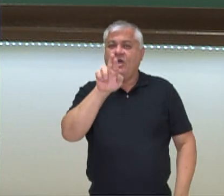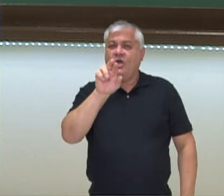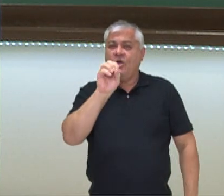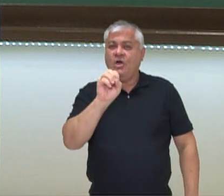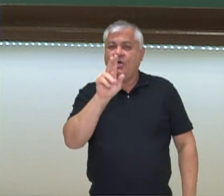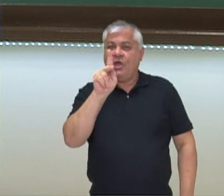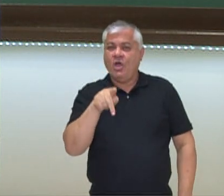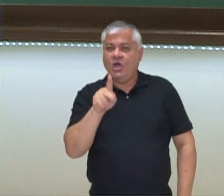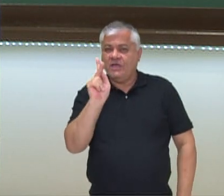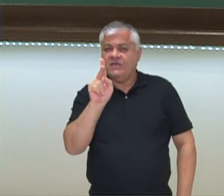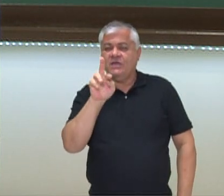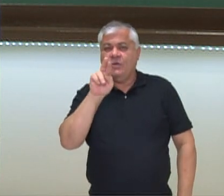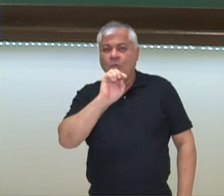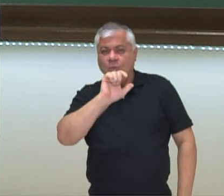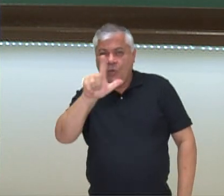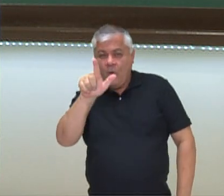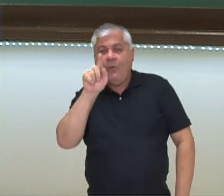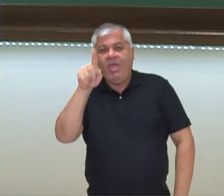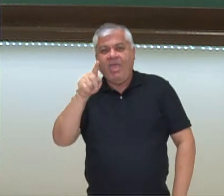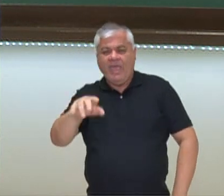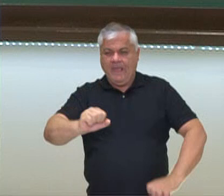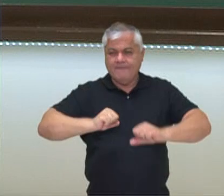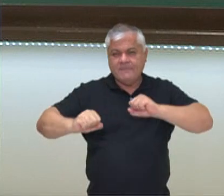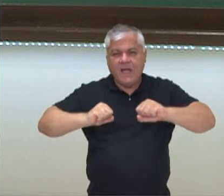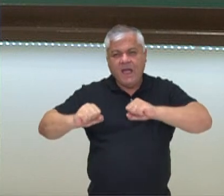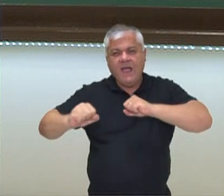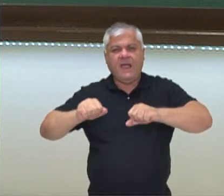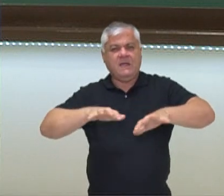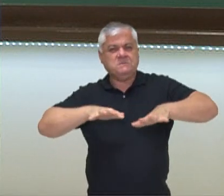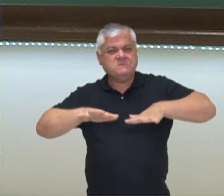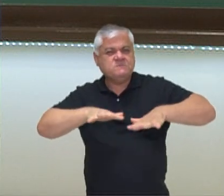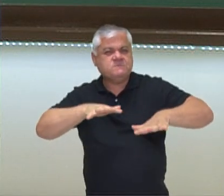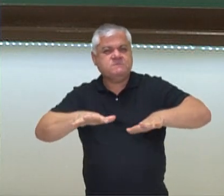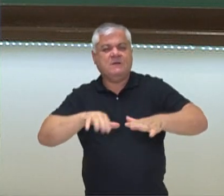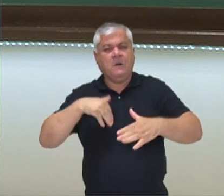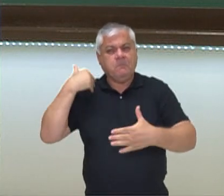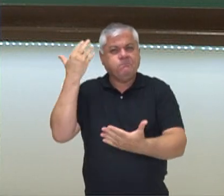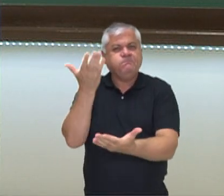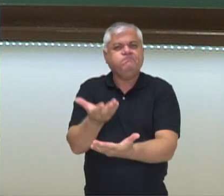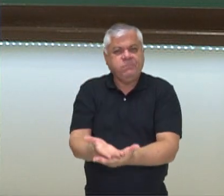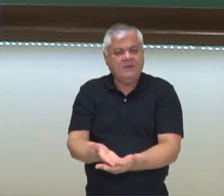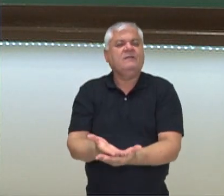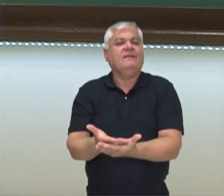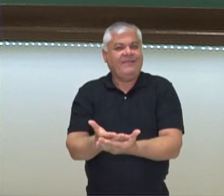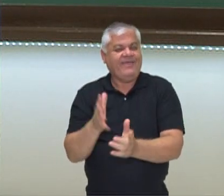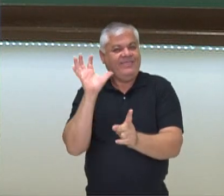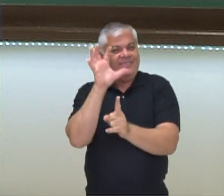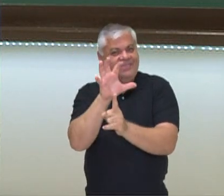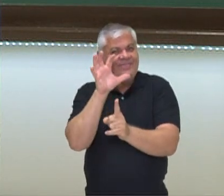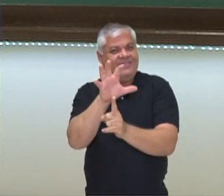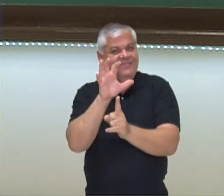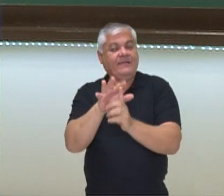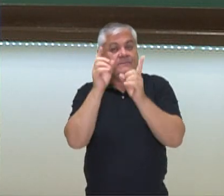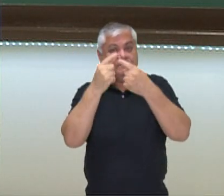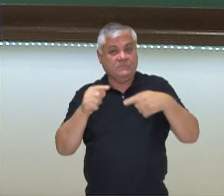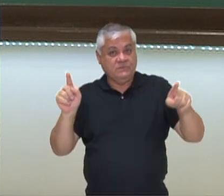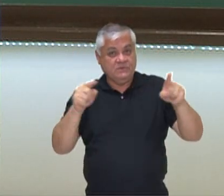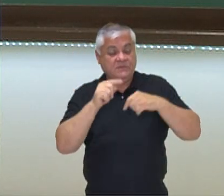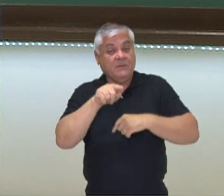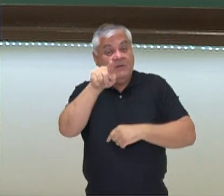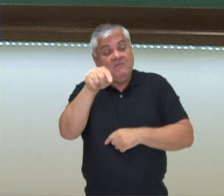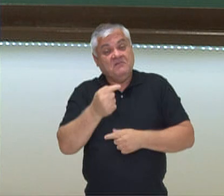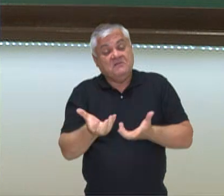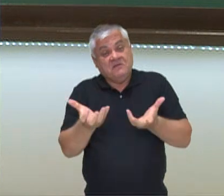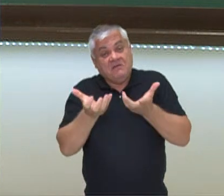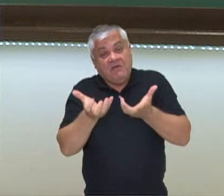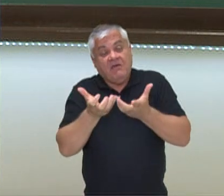nasceu, ele vinha com essa ideia de abalar estruturas e faz isso até hoje, inclusive com essa música. Mas se você quisesse, você